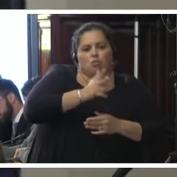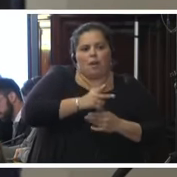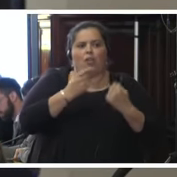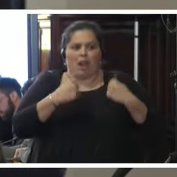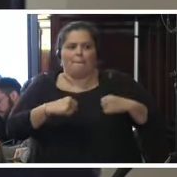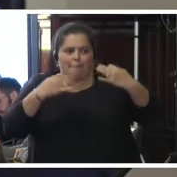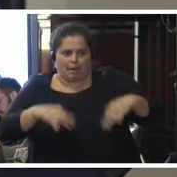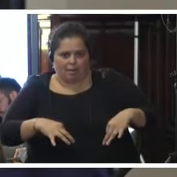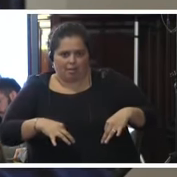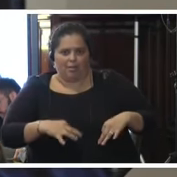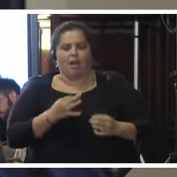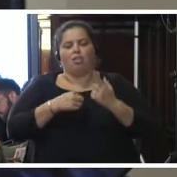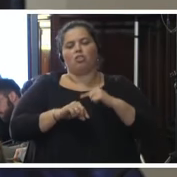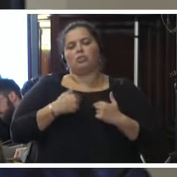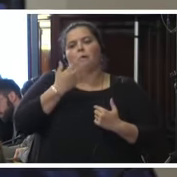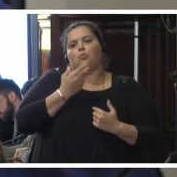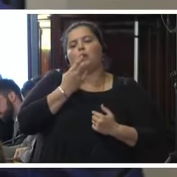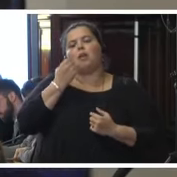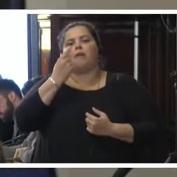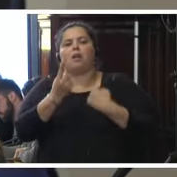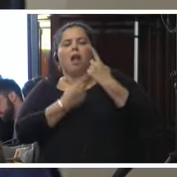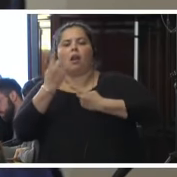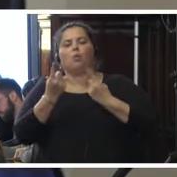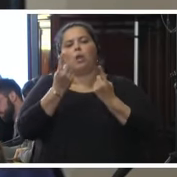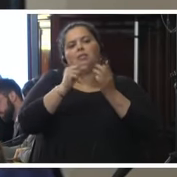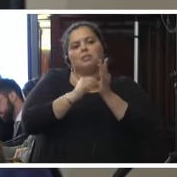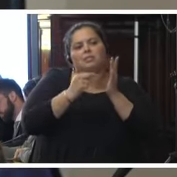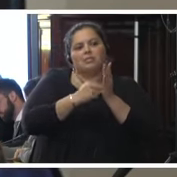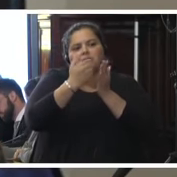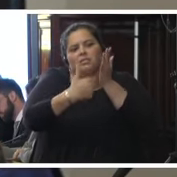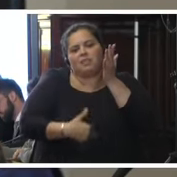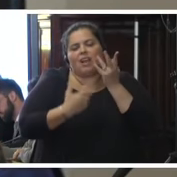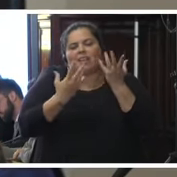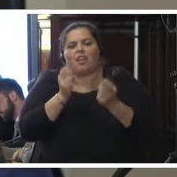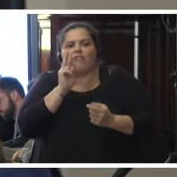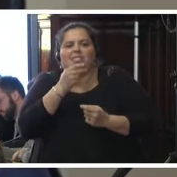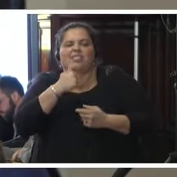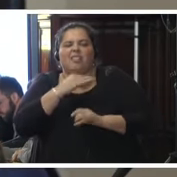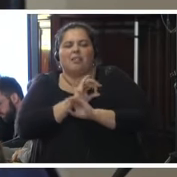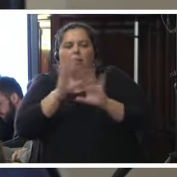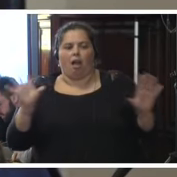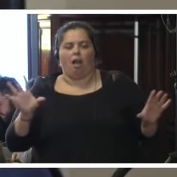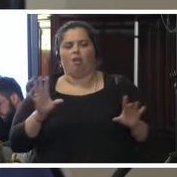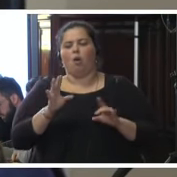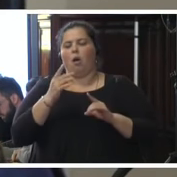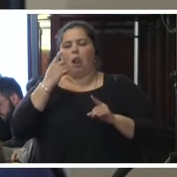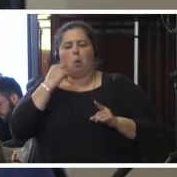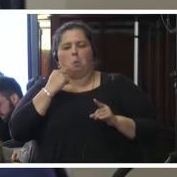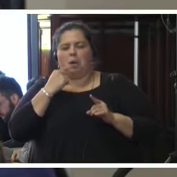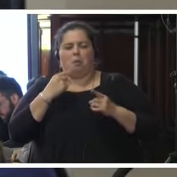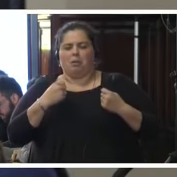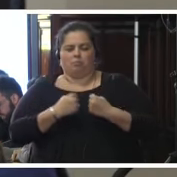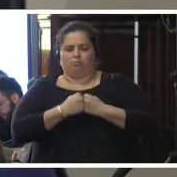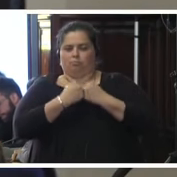cifras e quero ver se entendi bem. A cifra que mais chocante, se entendi bem, é